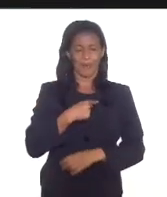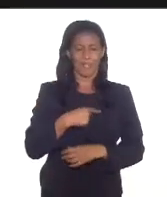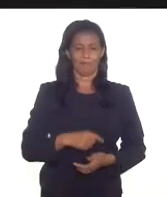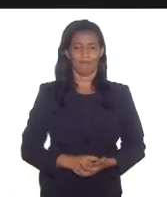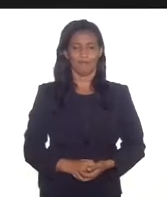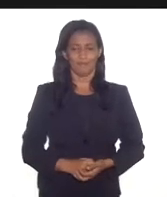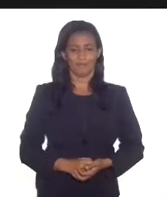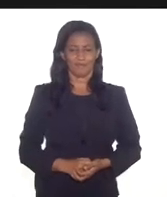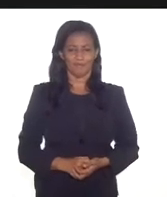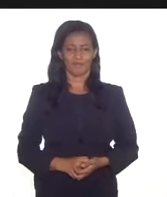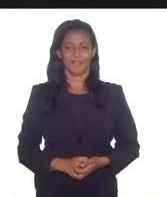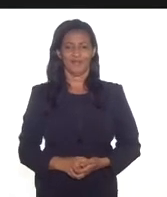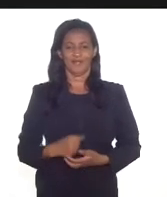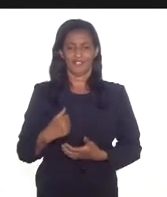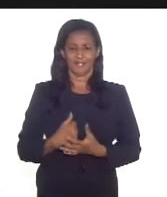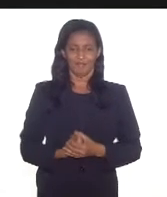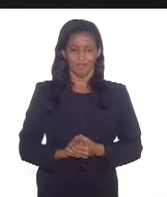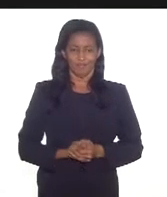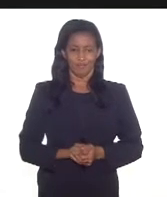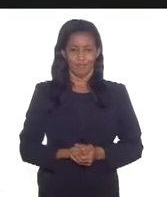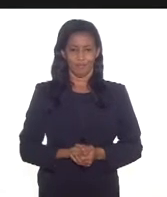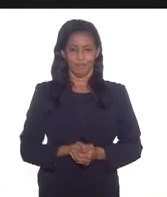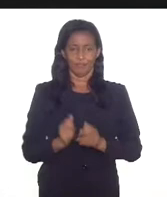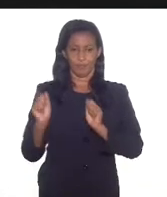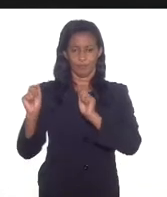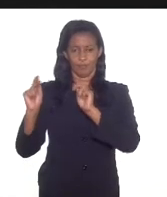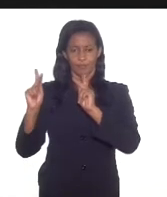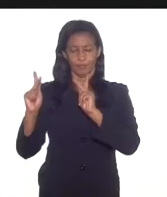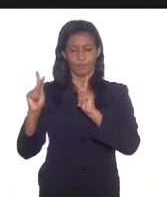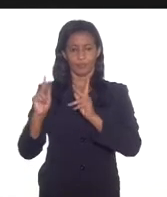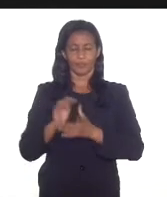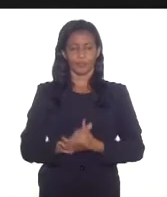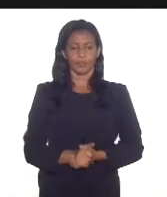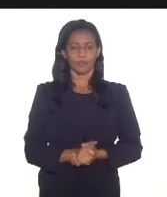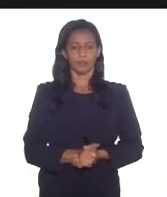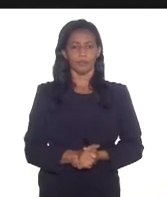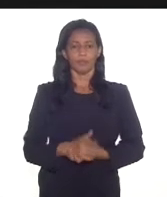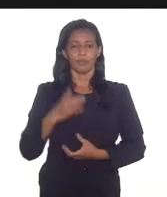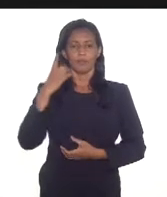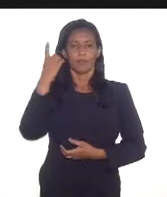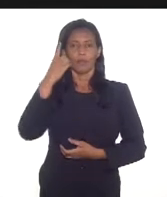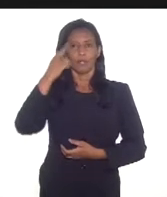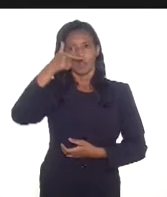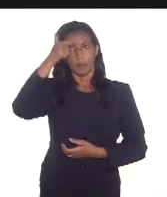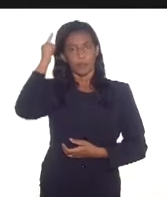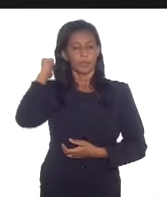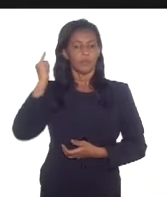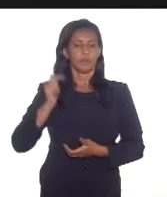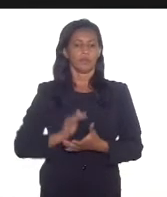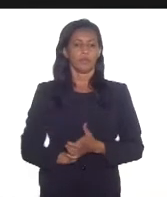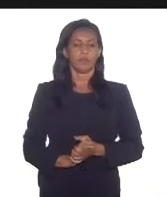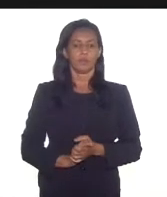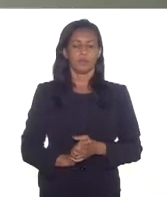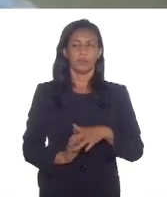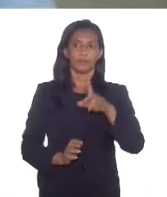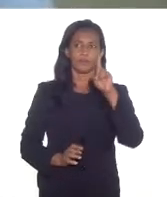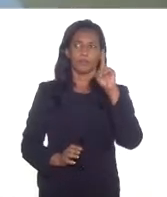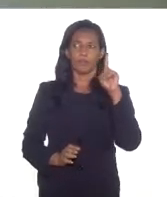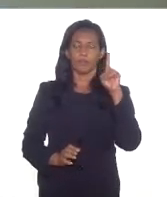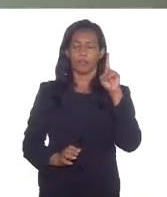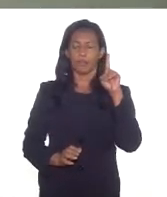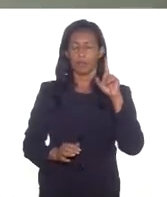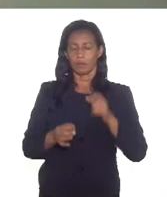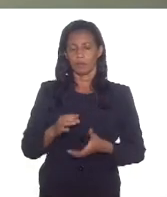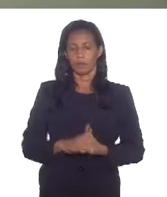irmão, seu irmão adotado. Ok, deputado Luiz Paulo, para nós encerrarmos a segunda sessão. Queria fazer uma sugestão, Vossa